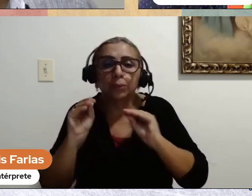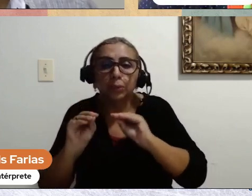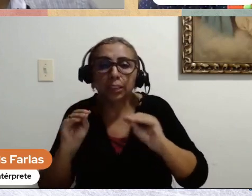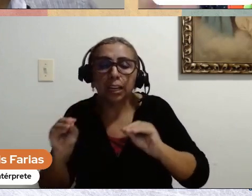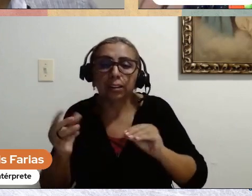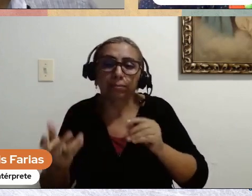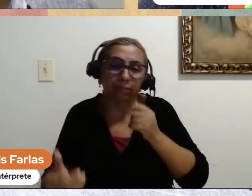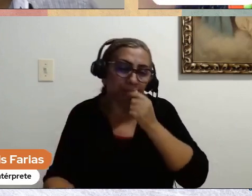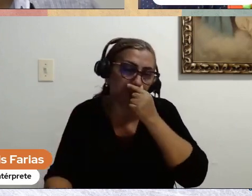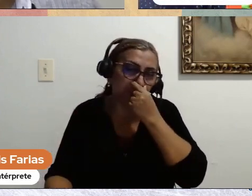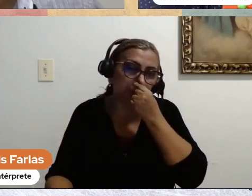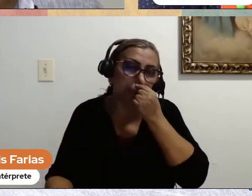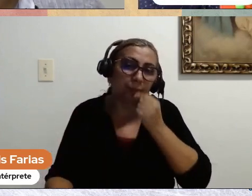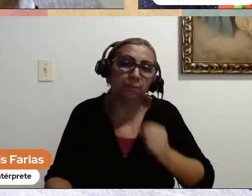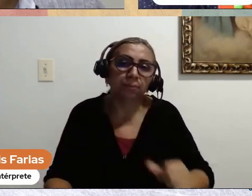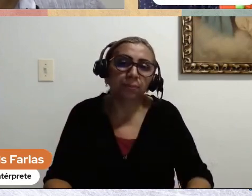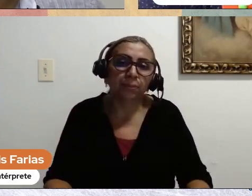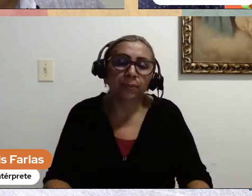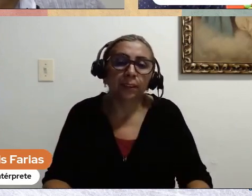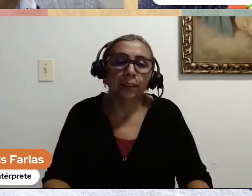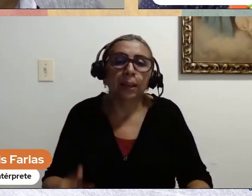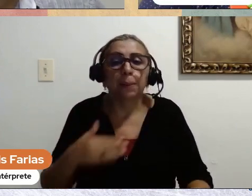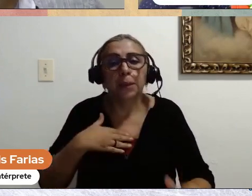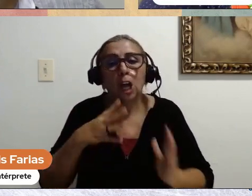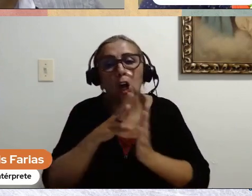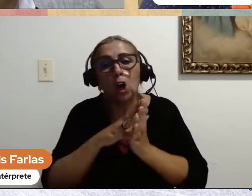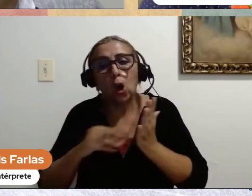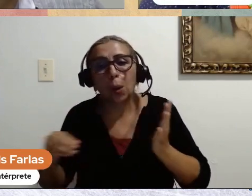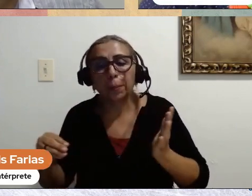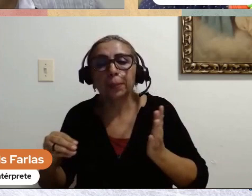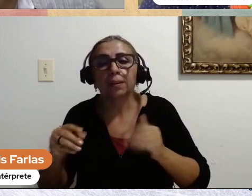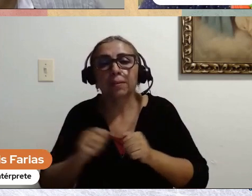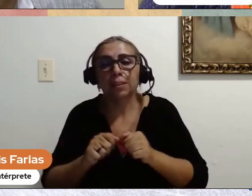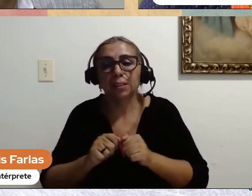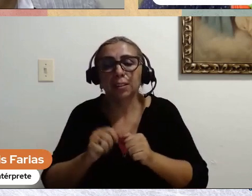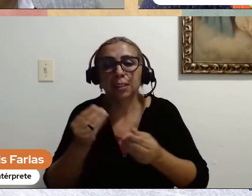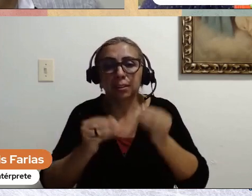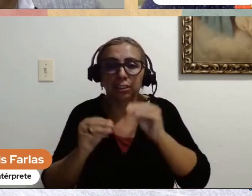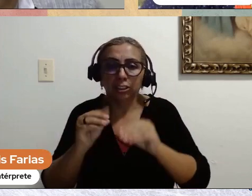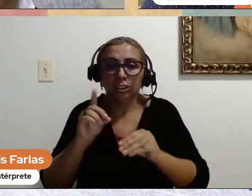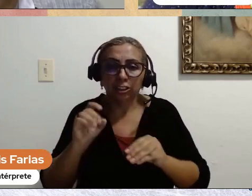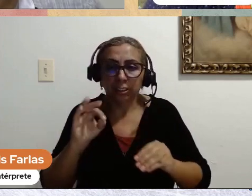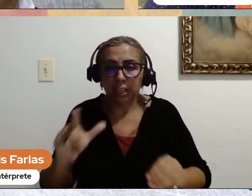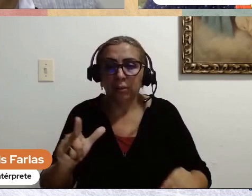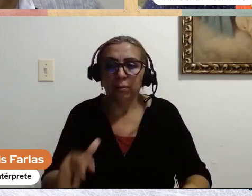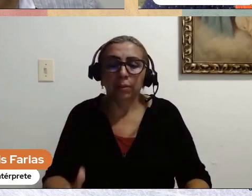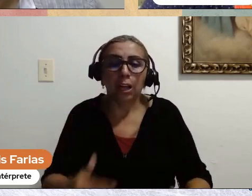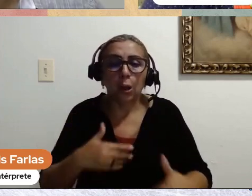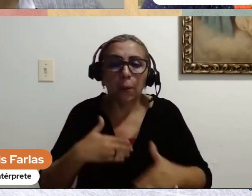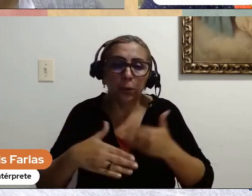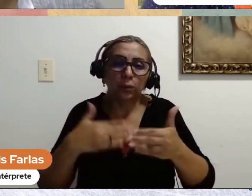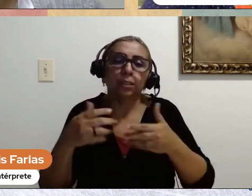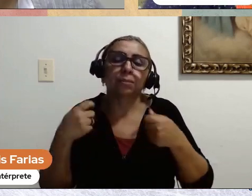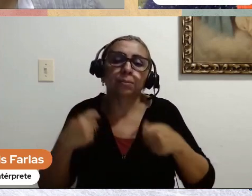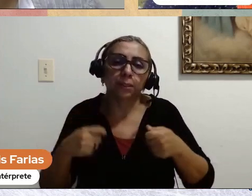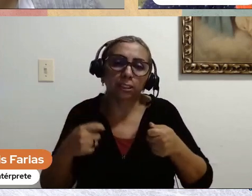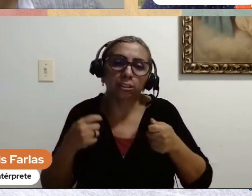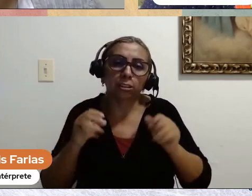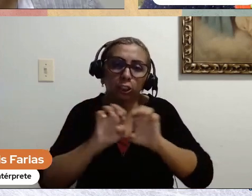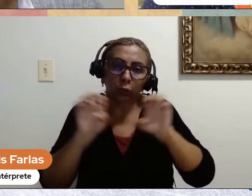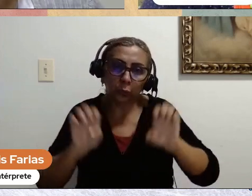minha cópia para preservação digital. Então, por isso que é um processo, tudo precisa estar estruturado justamente